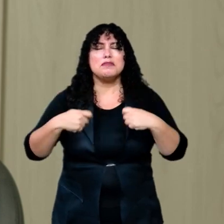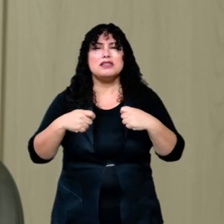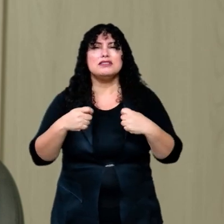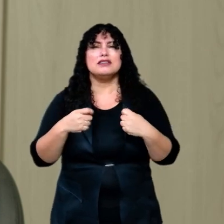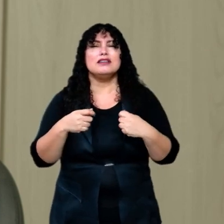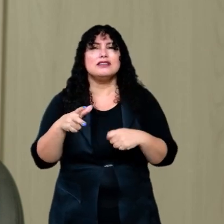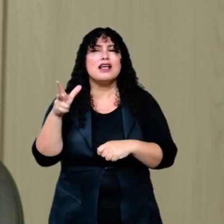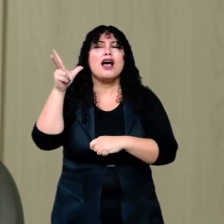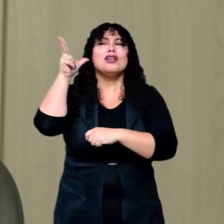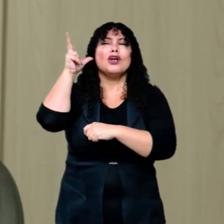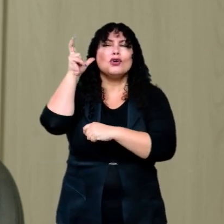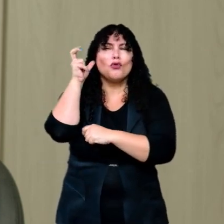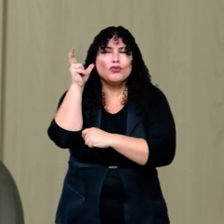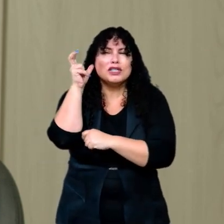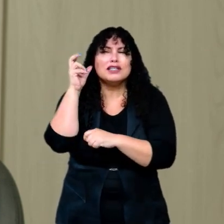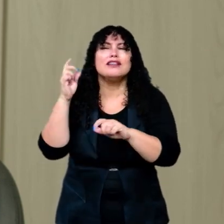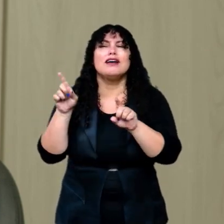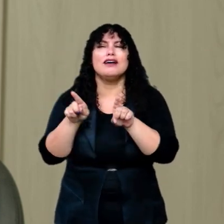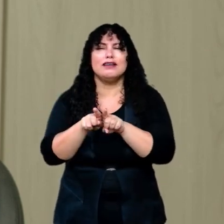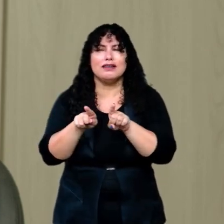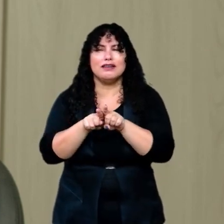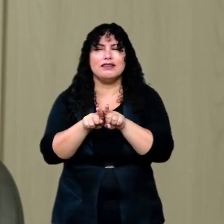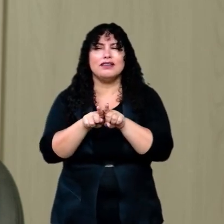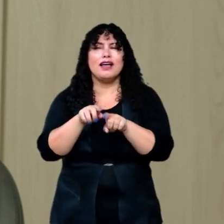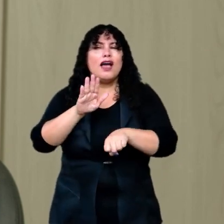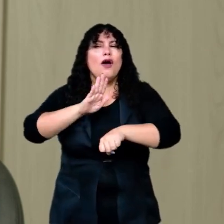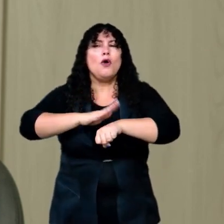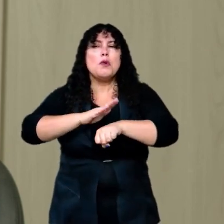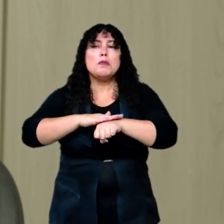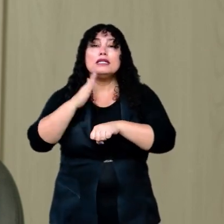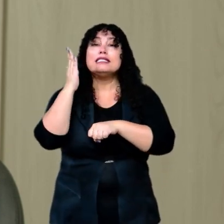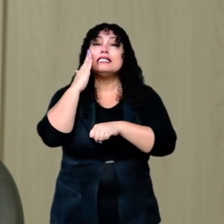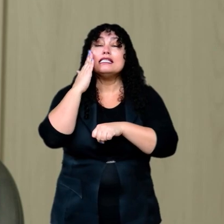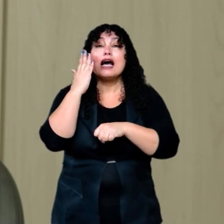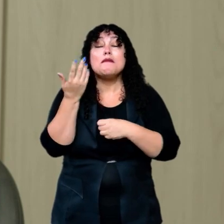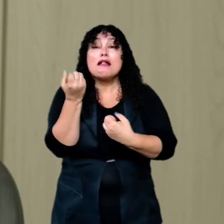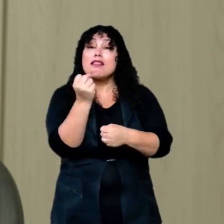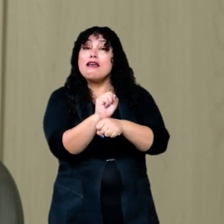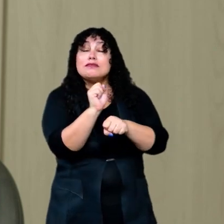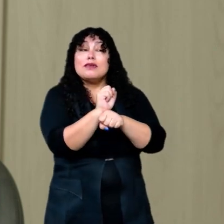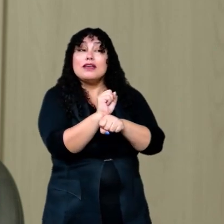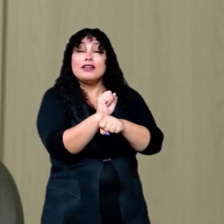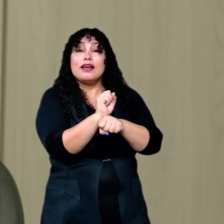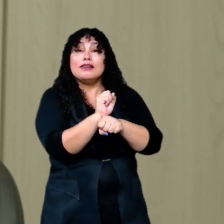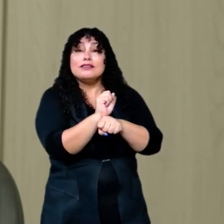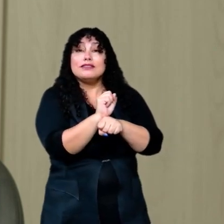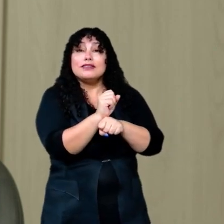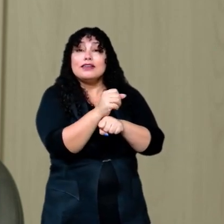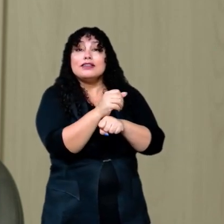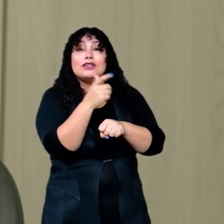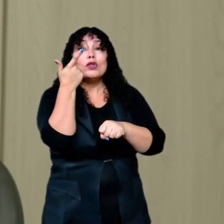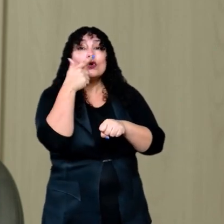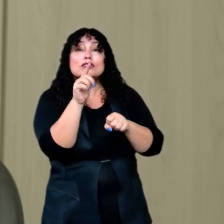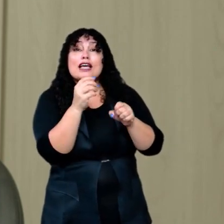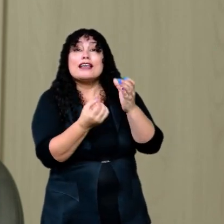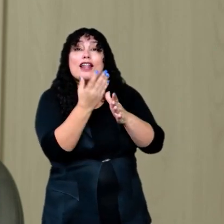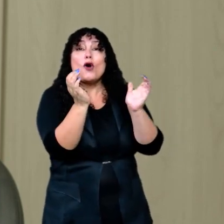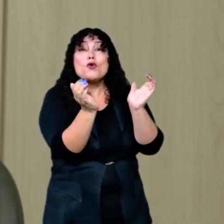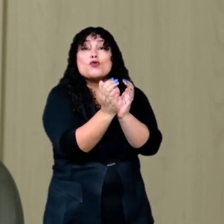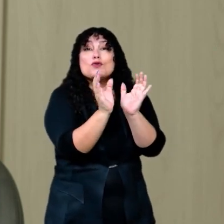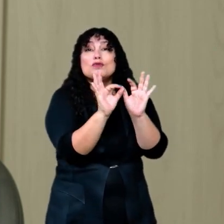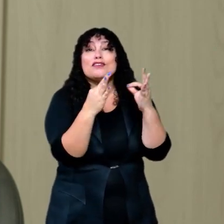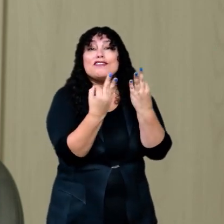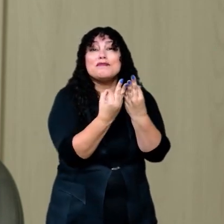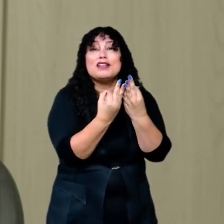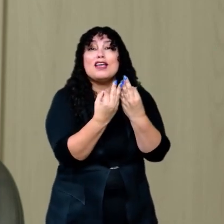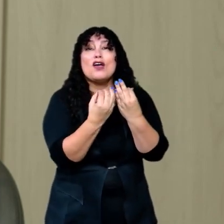ser escutada, né? E às vezes é um momento que, quem sabe, ela está lá esperando. Quem sabe a gente não consegue fazer um grupo de paz, não precisa ser só um